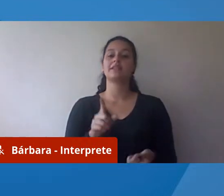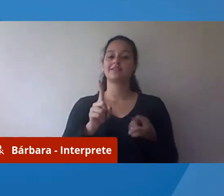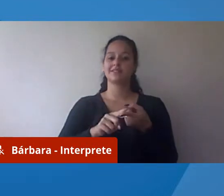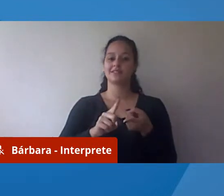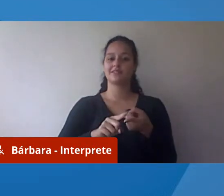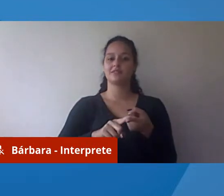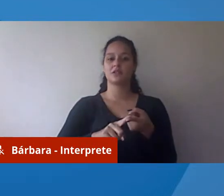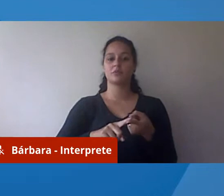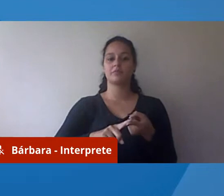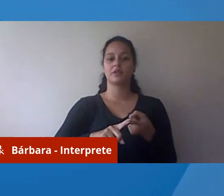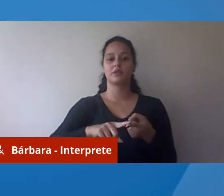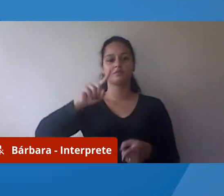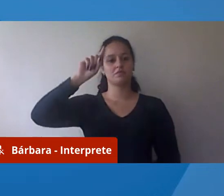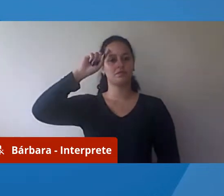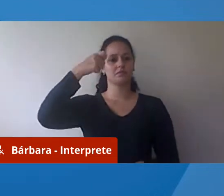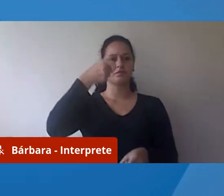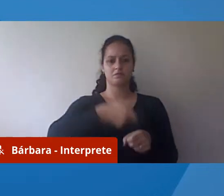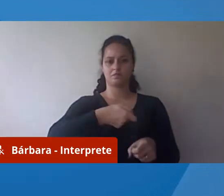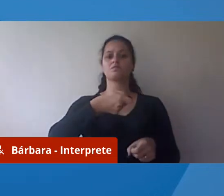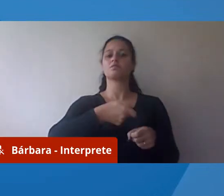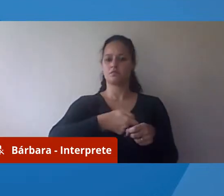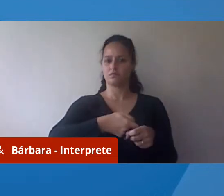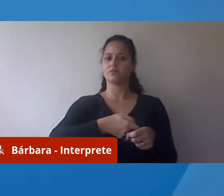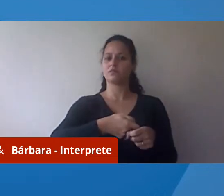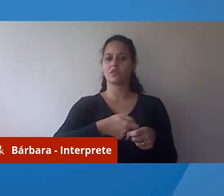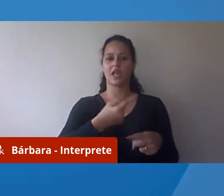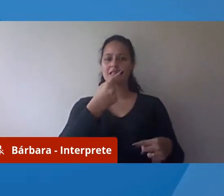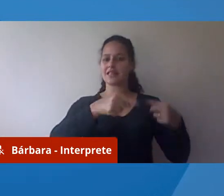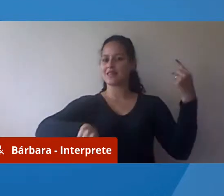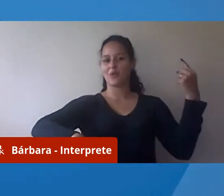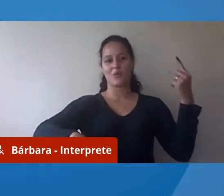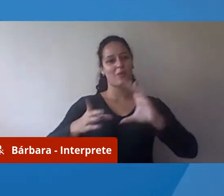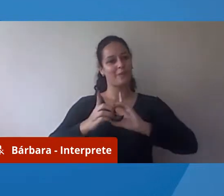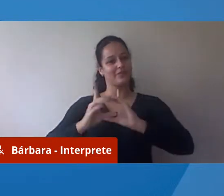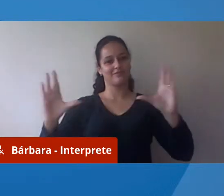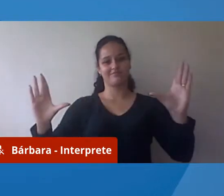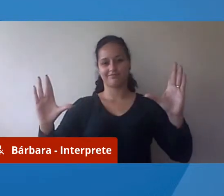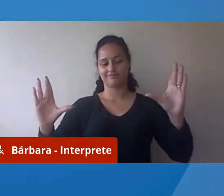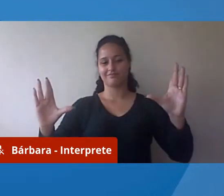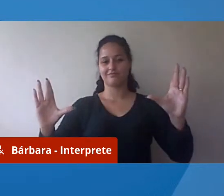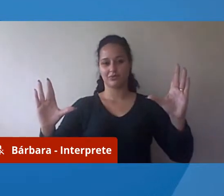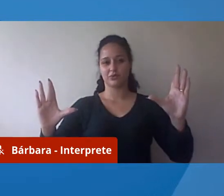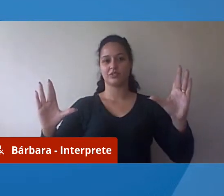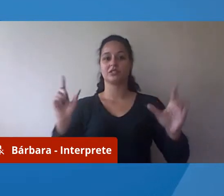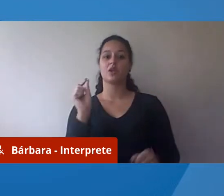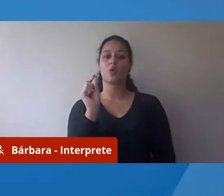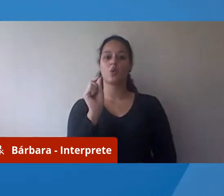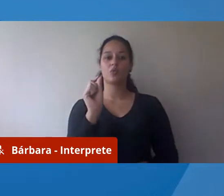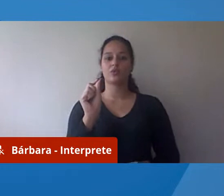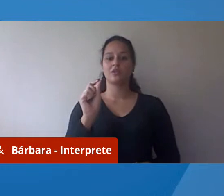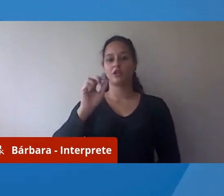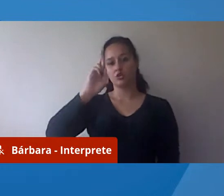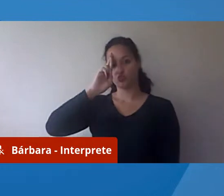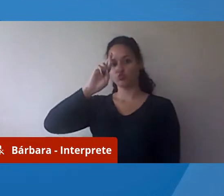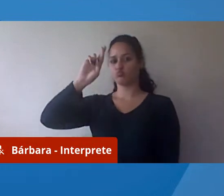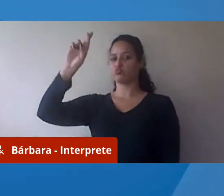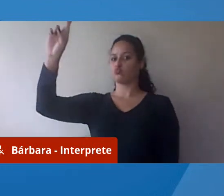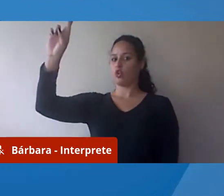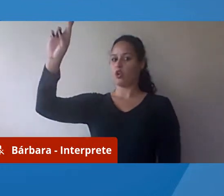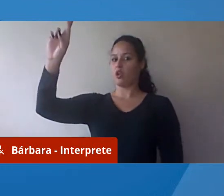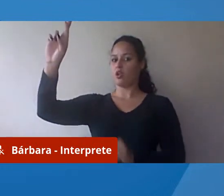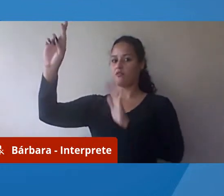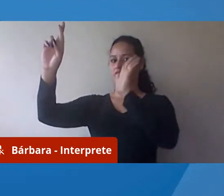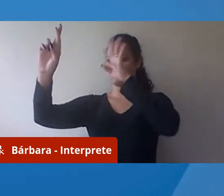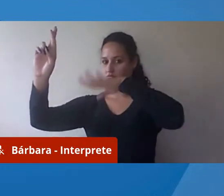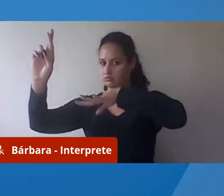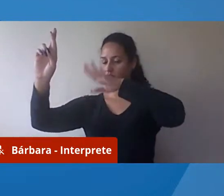Autoritarismo antidemocrático, que vai associado ao culto do chefe, né? O grande chefe, o grande líder, o grande